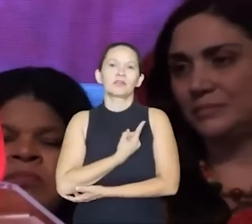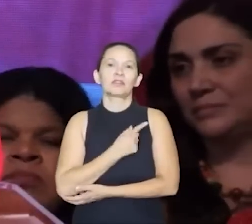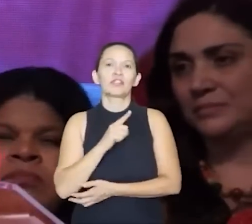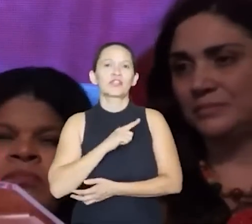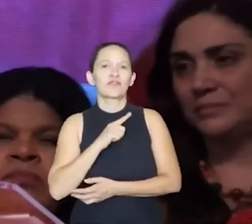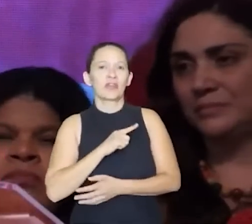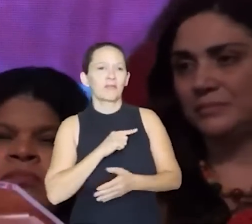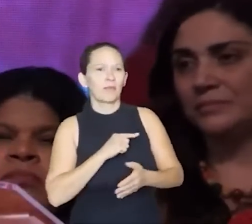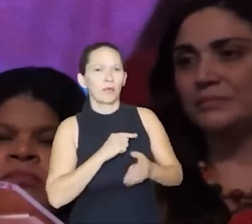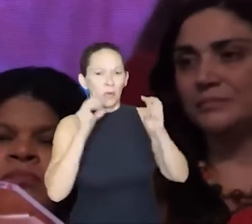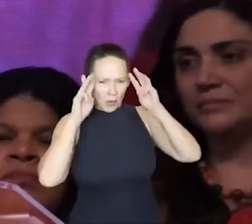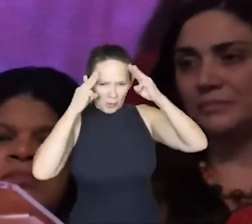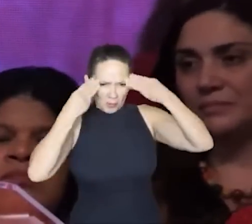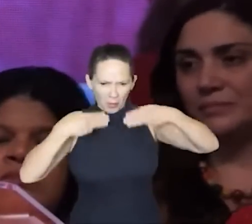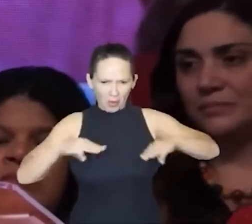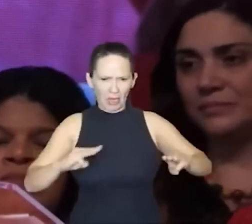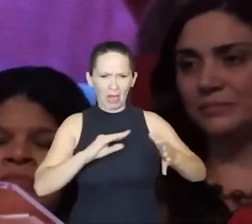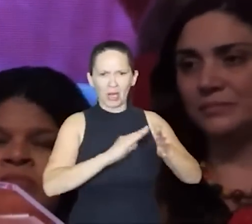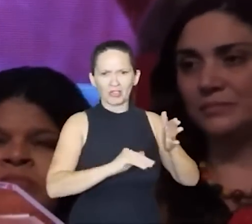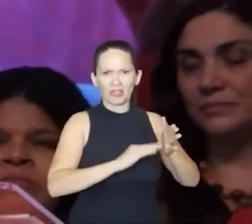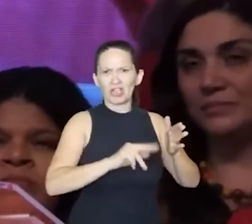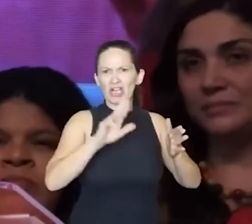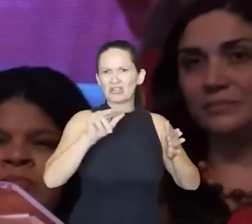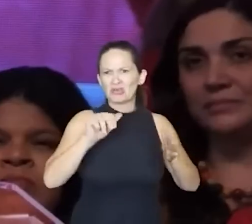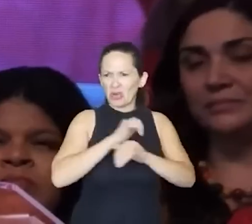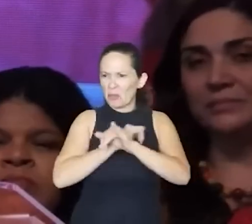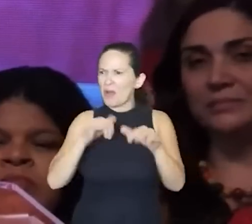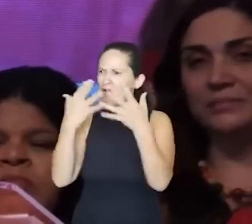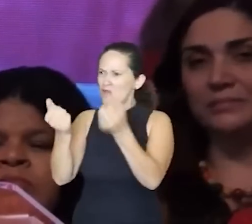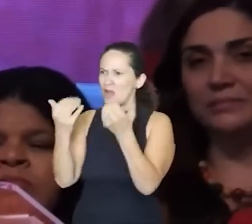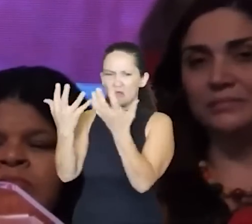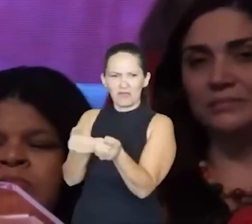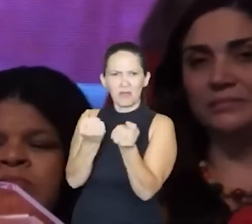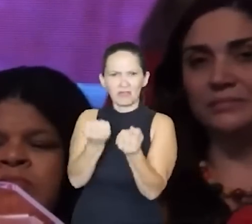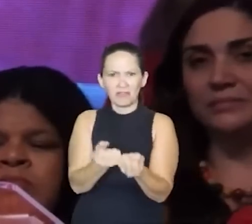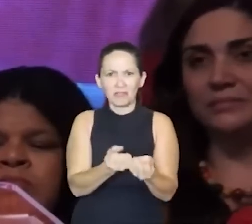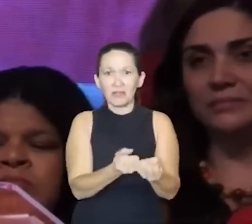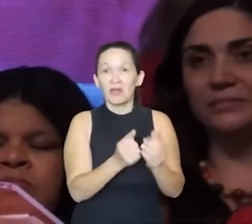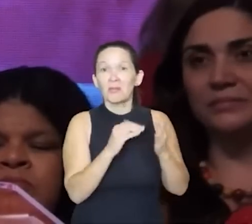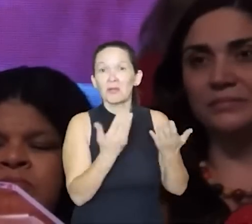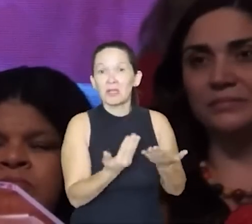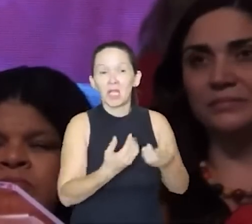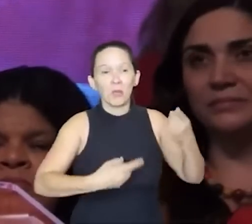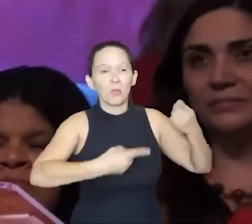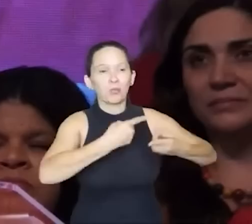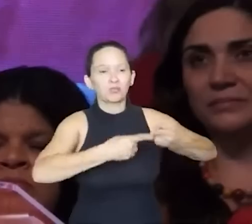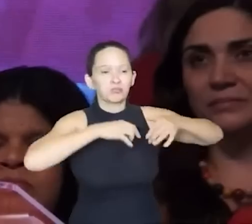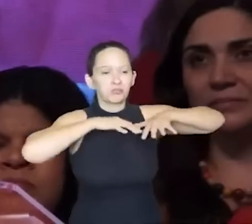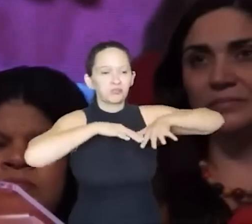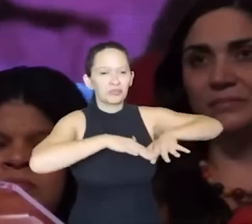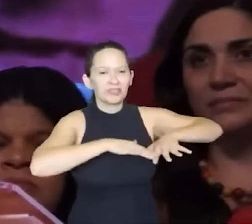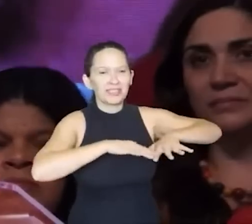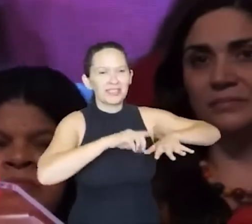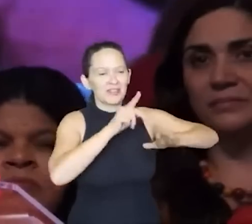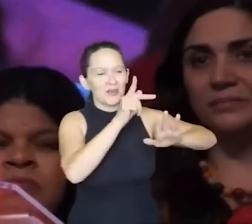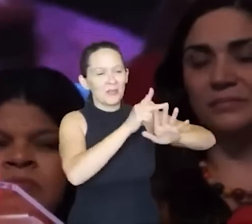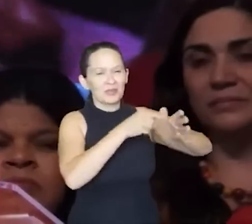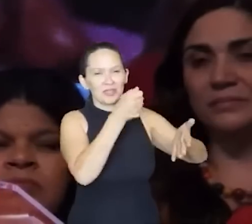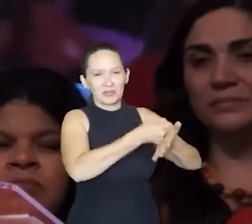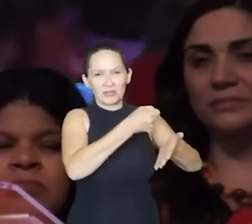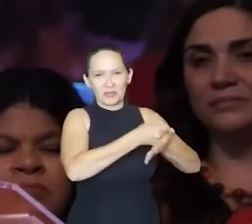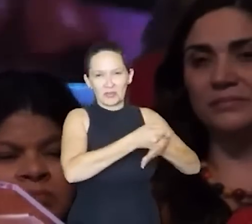e escusos foram mobilizados para corromper o pleito e sustentar um projeto autoritário de